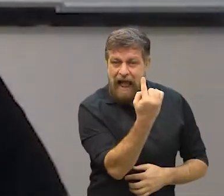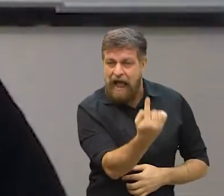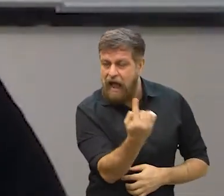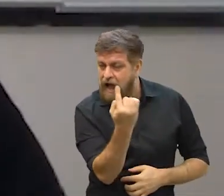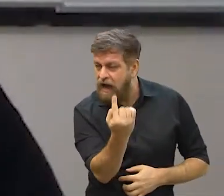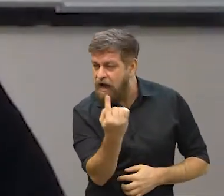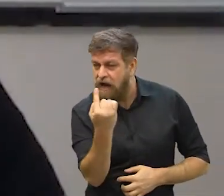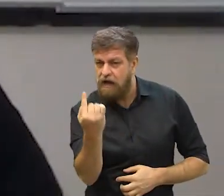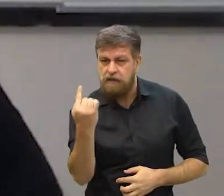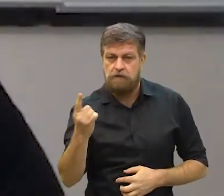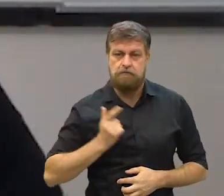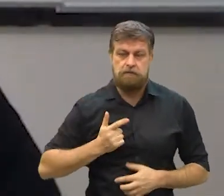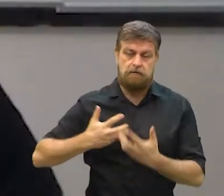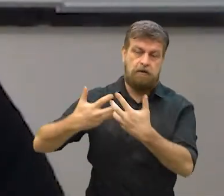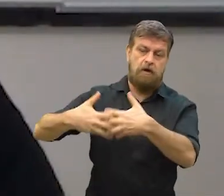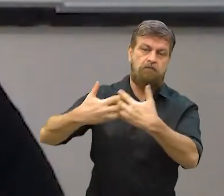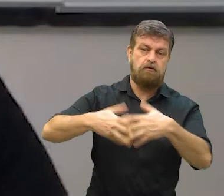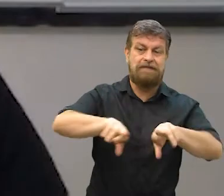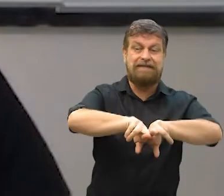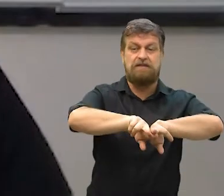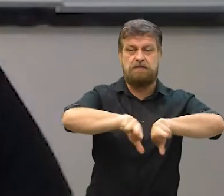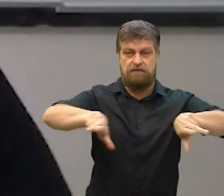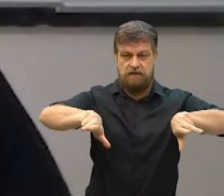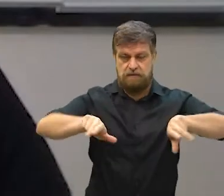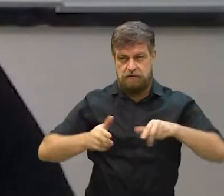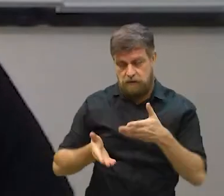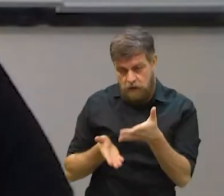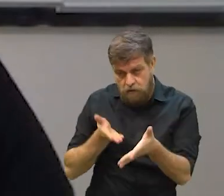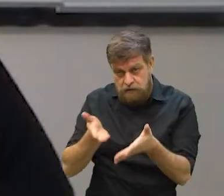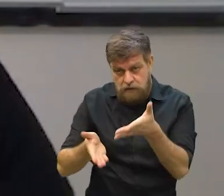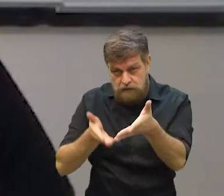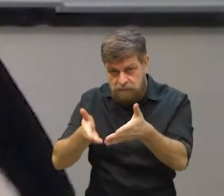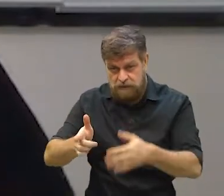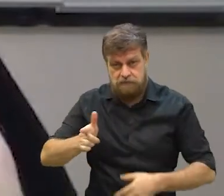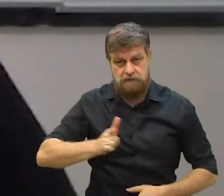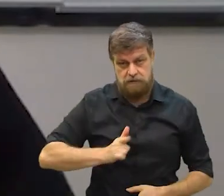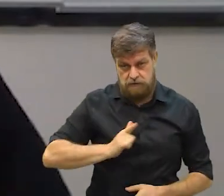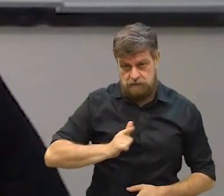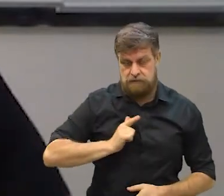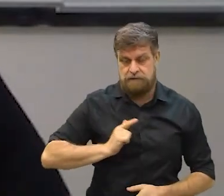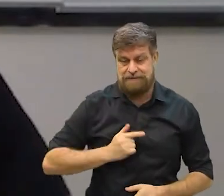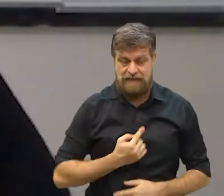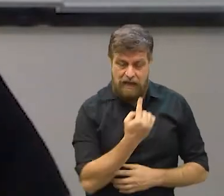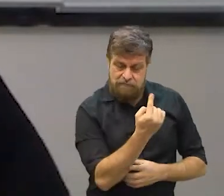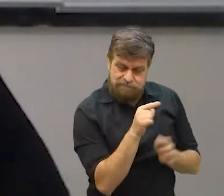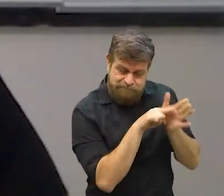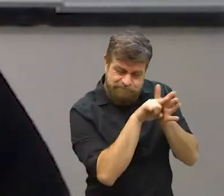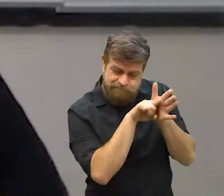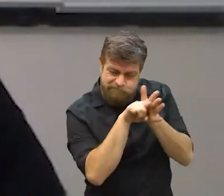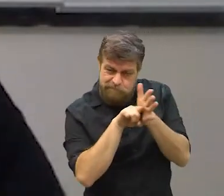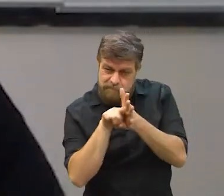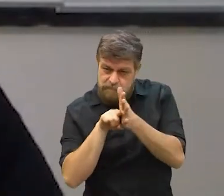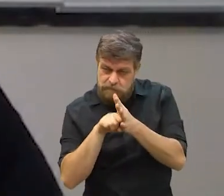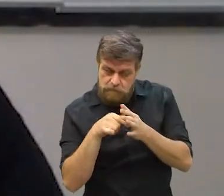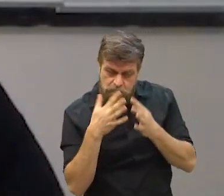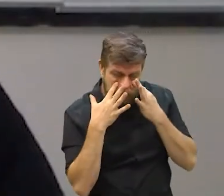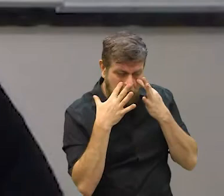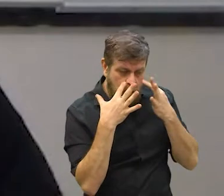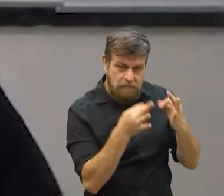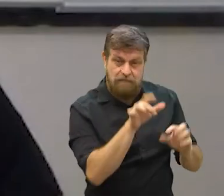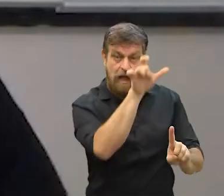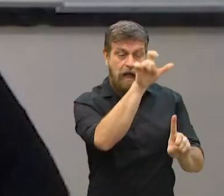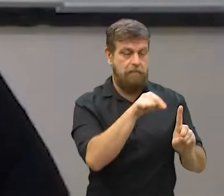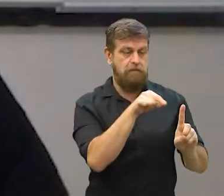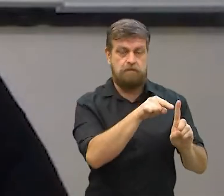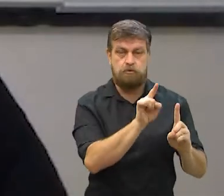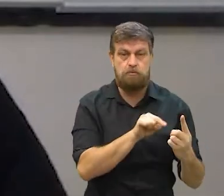Então, cada um responde de um jeito. É um dos tratamentos que mais tem que ser individualizado. Então, observando a